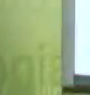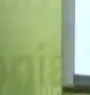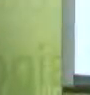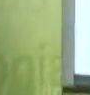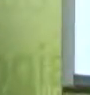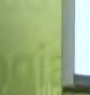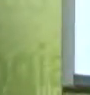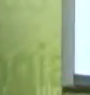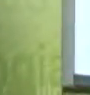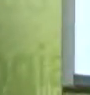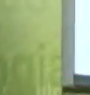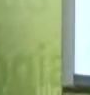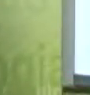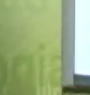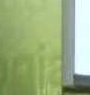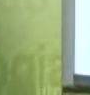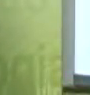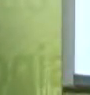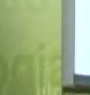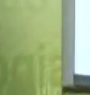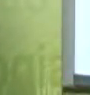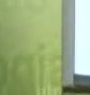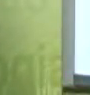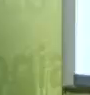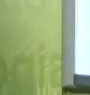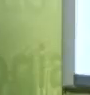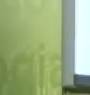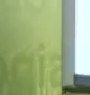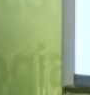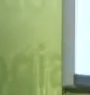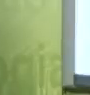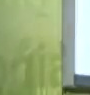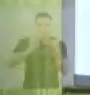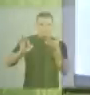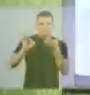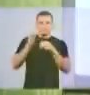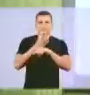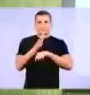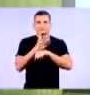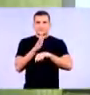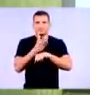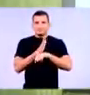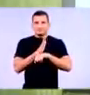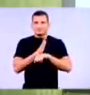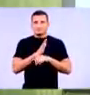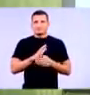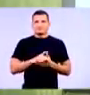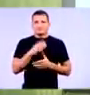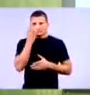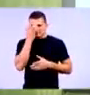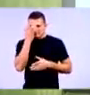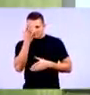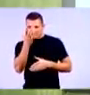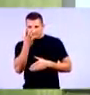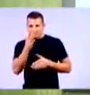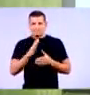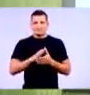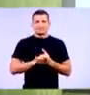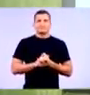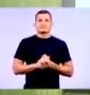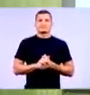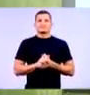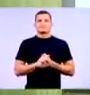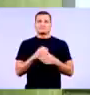De volta, agora com a nossa correção da atividade, que foi mamão com açúcar e uma delícia de fazer, gente. Confesso,